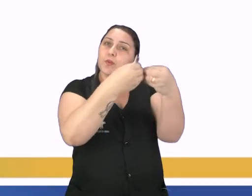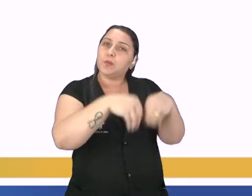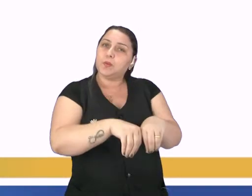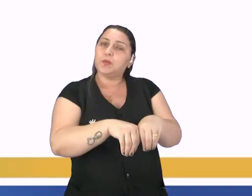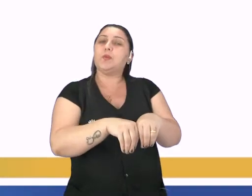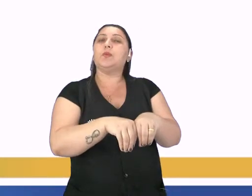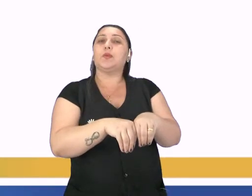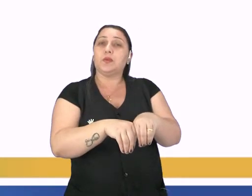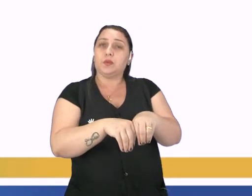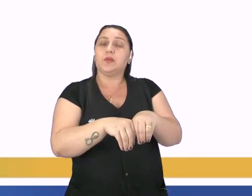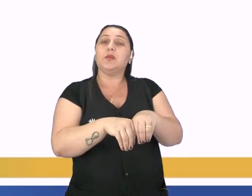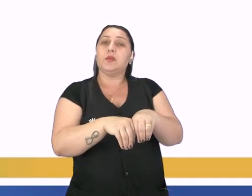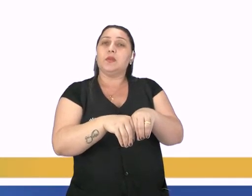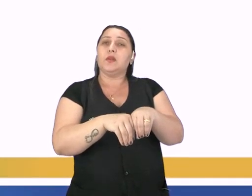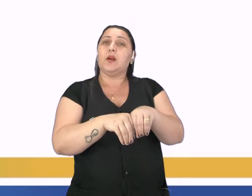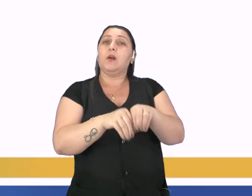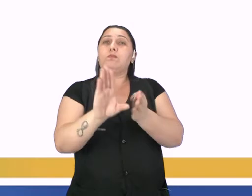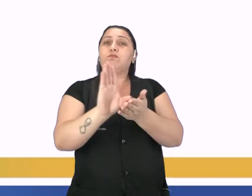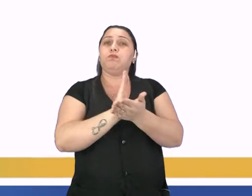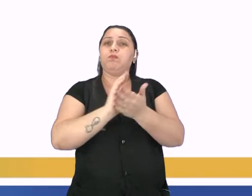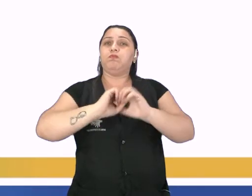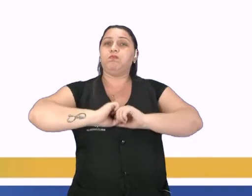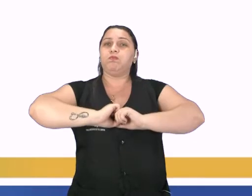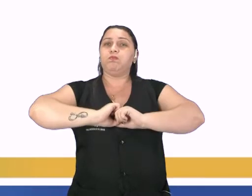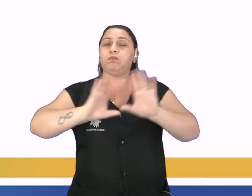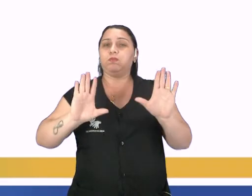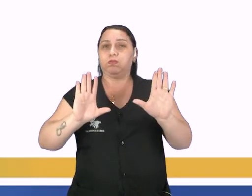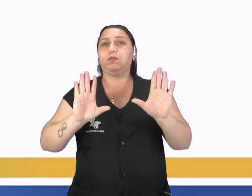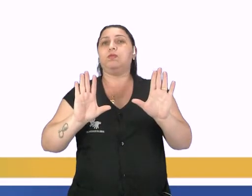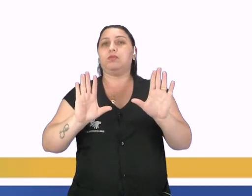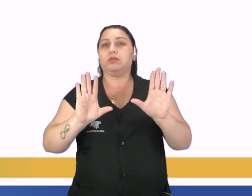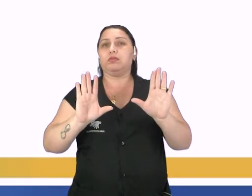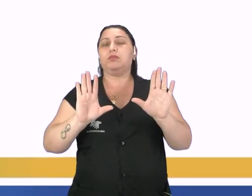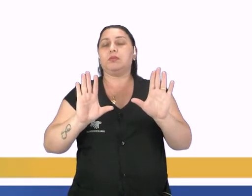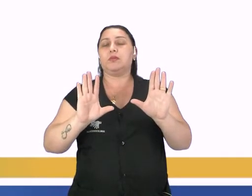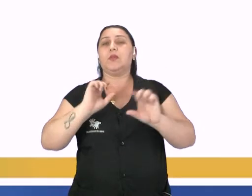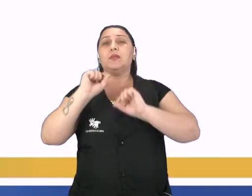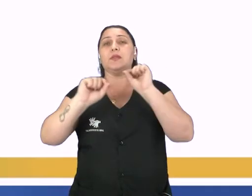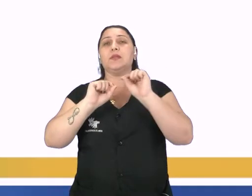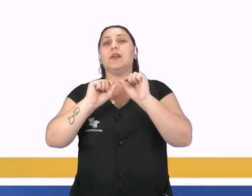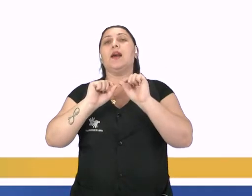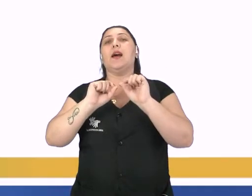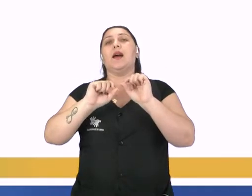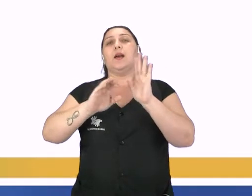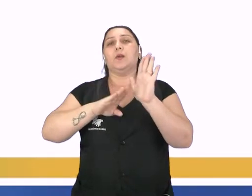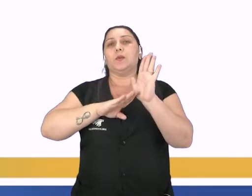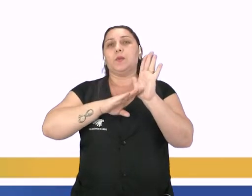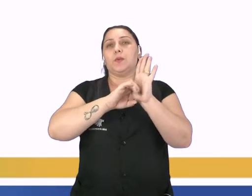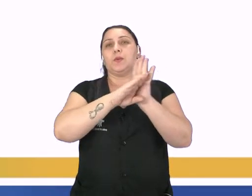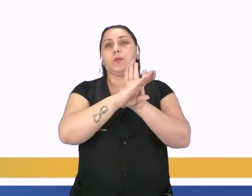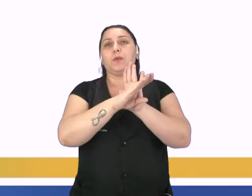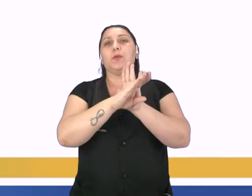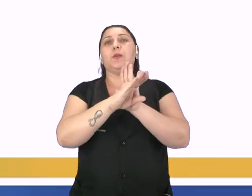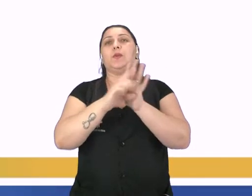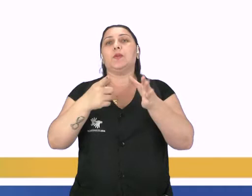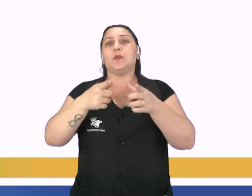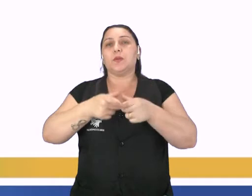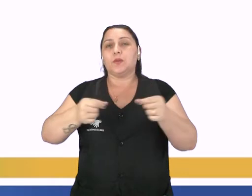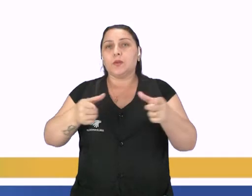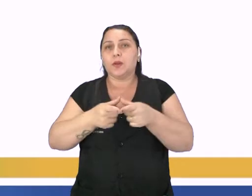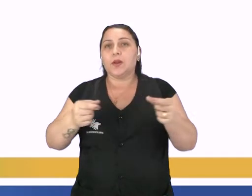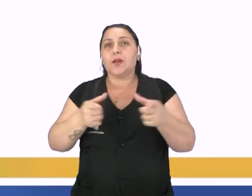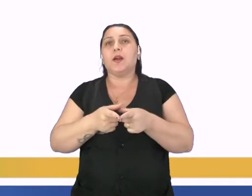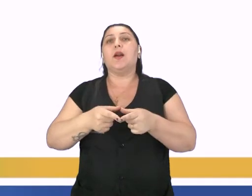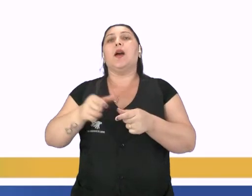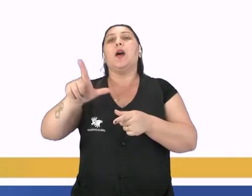quando a bolha de crédito estourou. Isso provocou um efeito em cadeia, derrubando as bolsas de Tóquio, Londres e Berlim